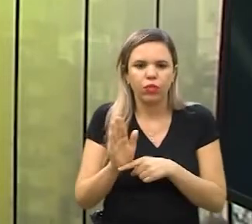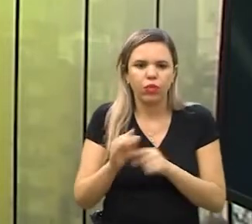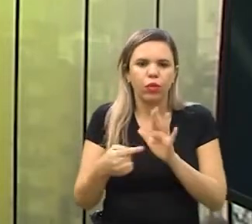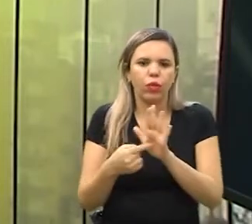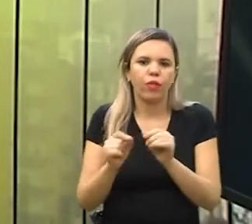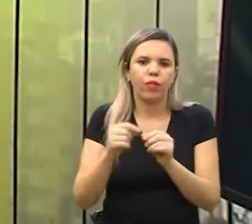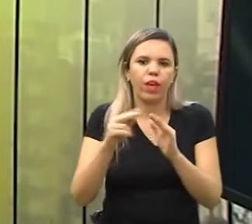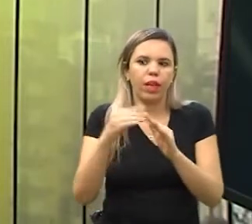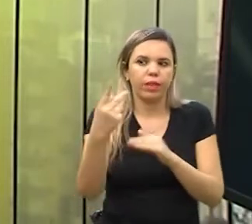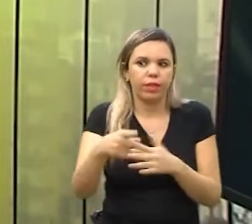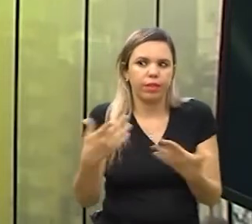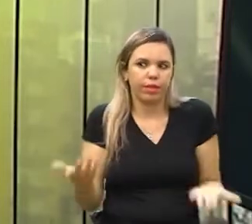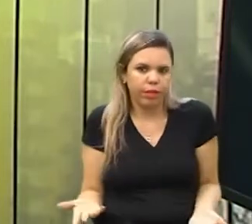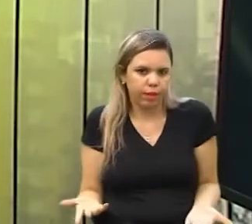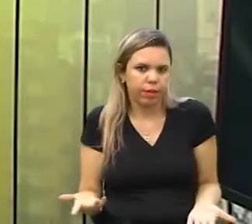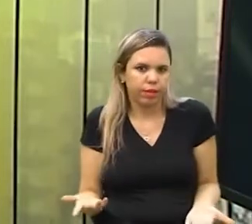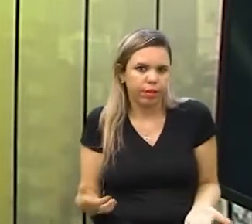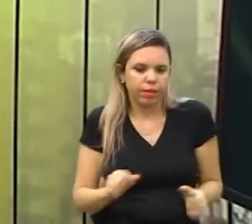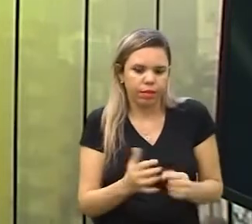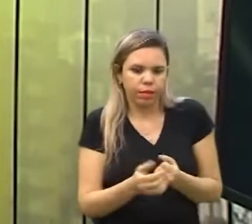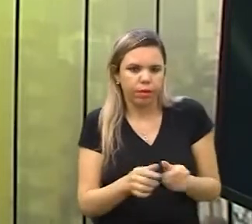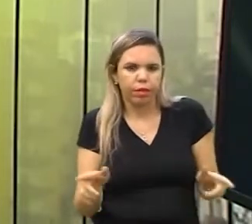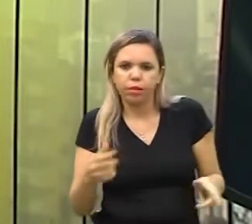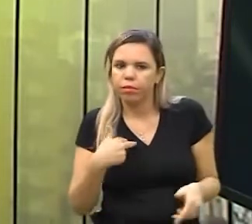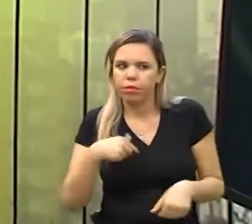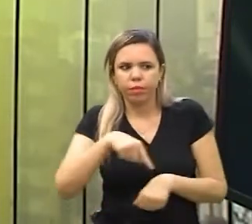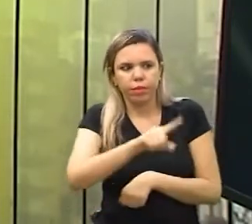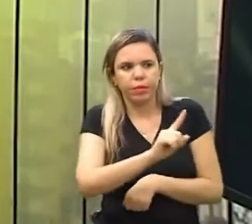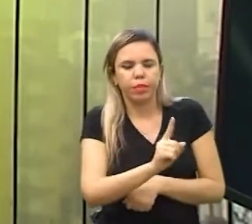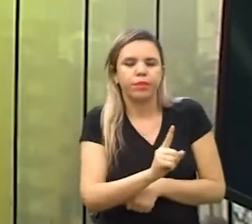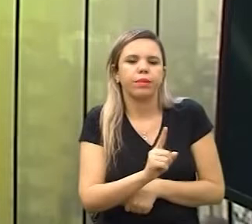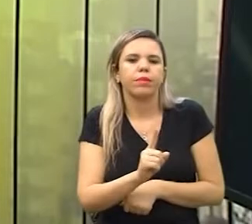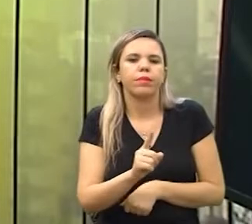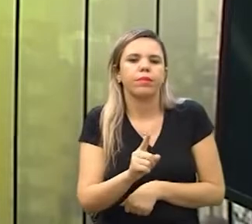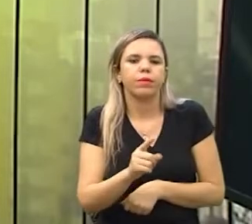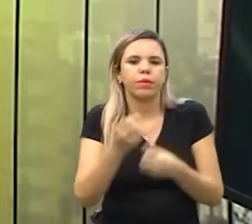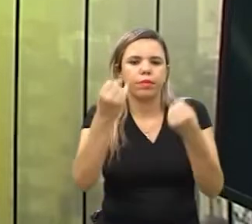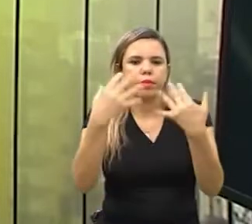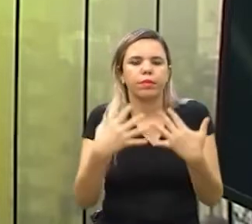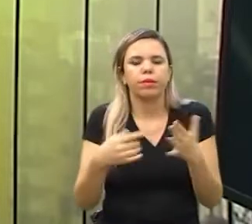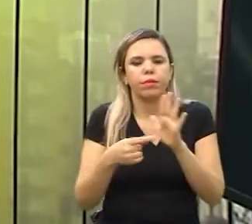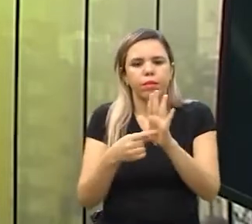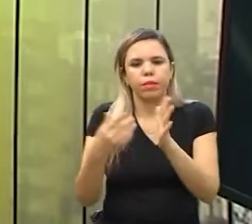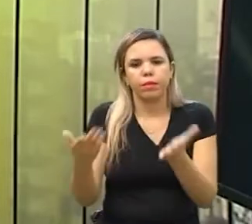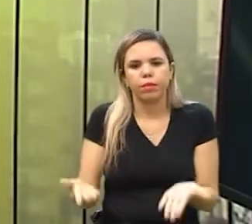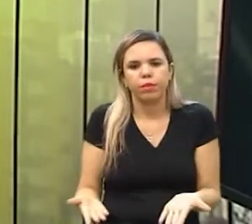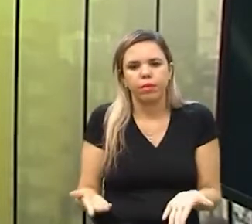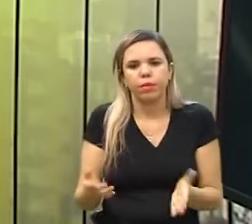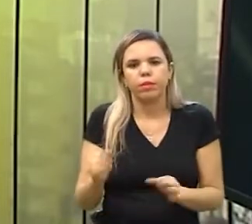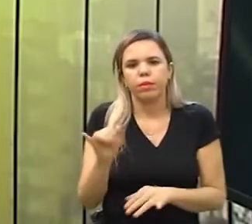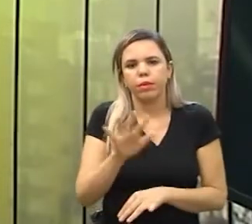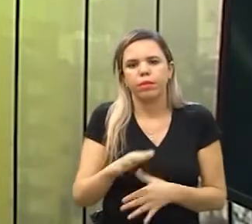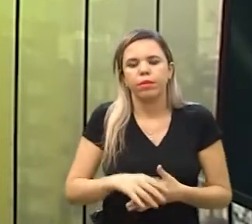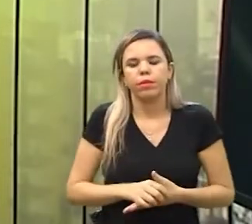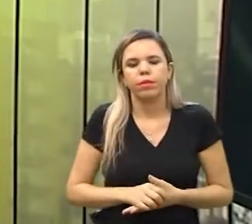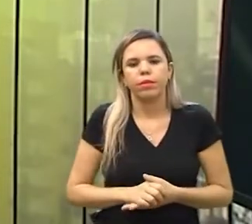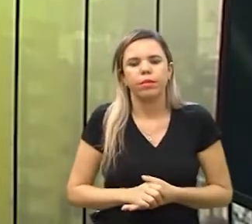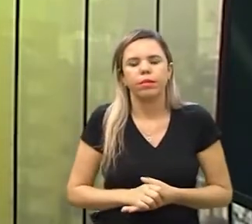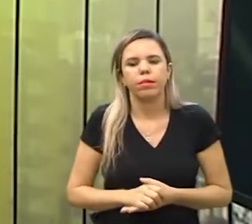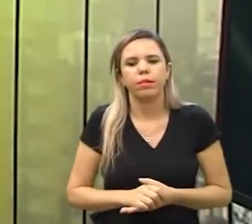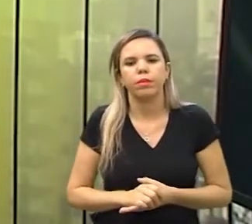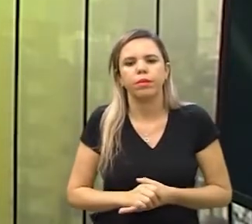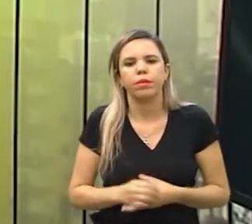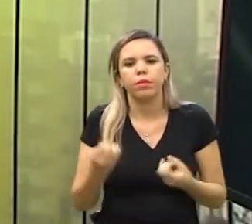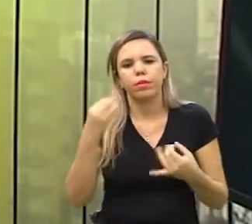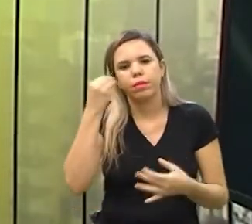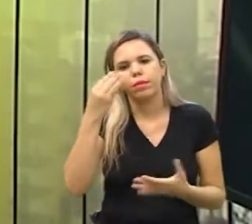pra gente de como ela faz na casa dela, como a gente ainda tá em pandemia, não pudemos ir até lá, mas enquanto ela explicar, a gente vai mostrar ilustrativamente, né,